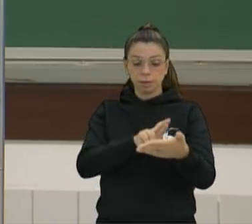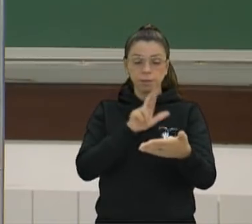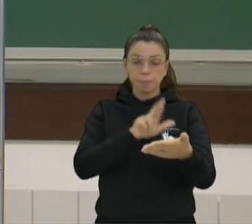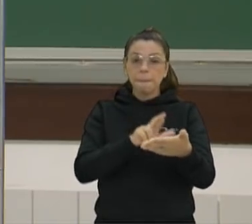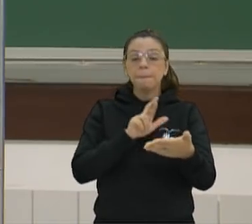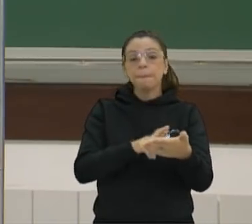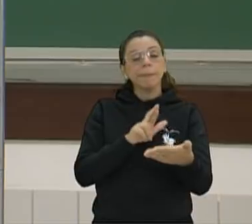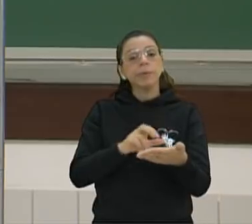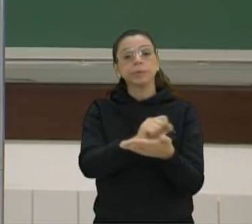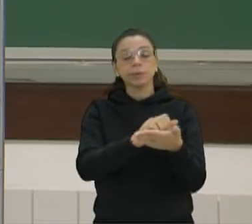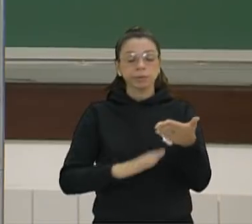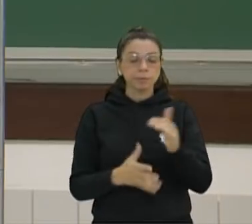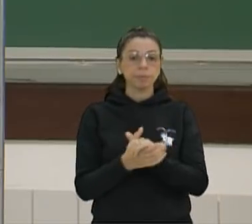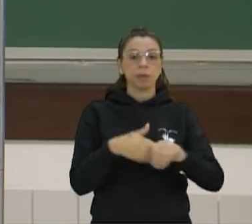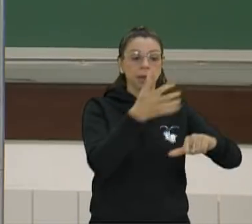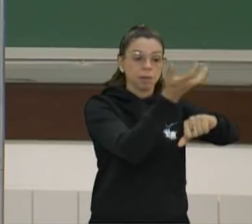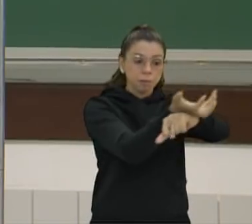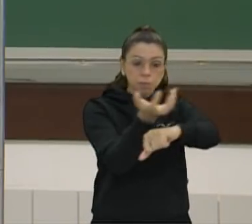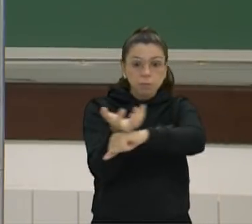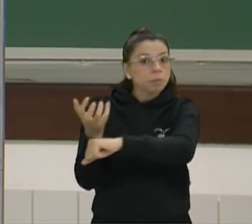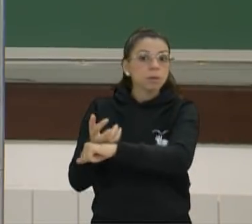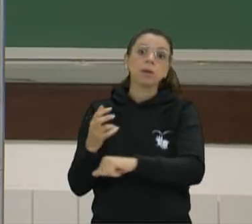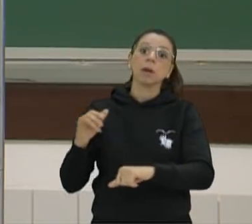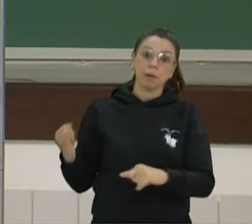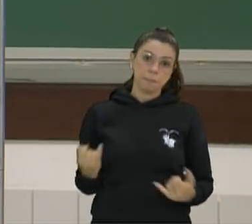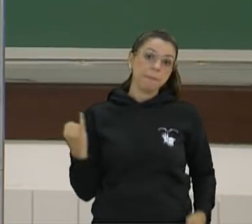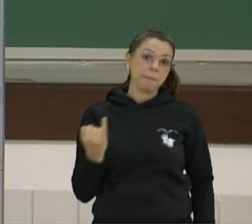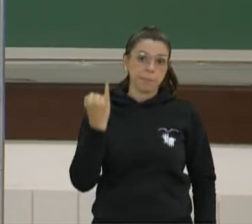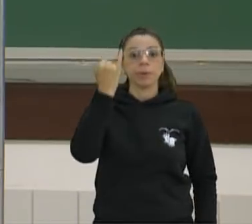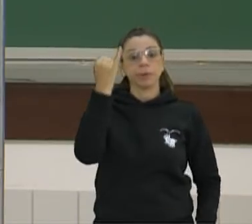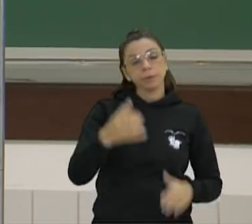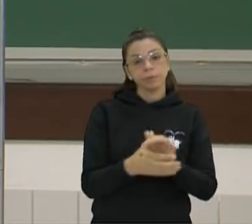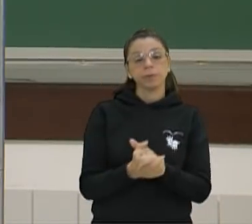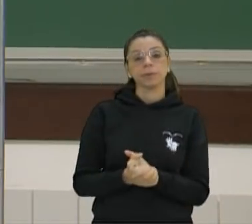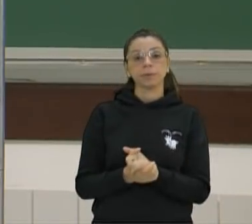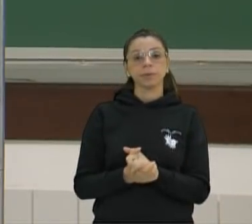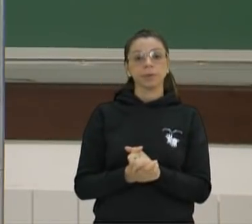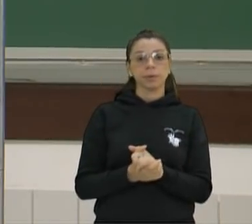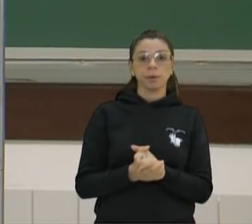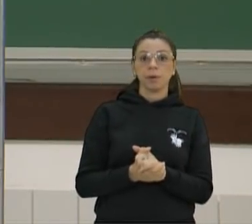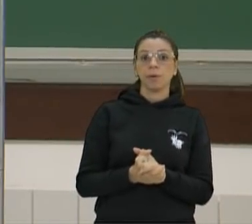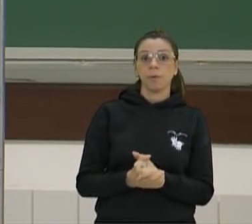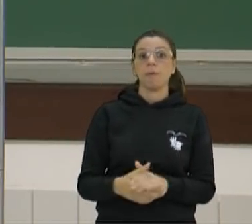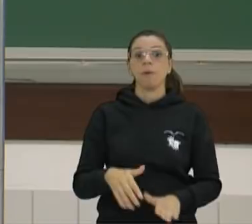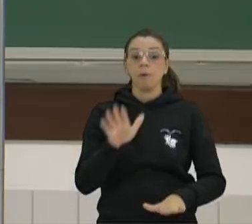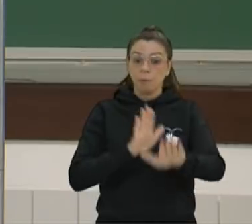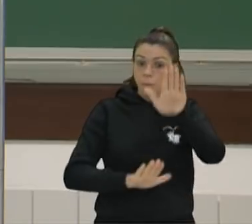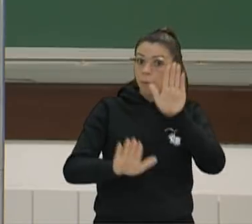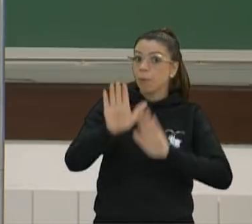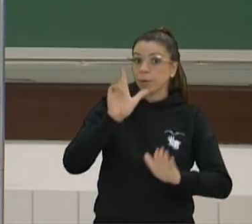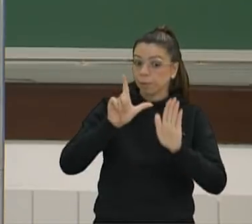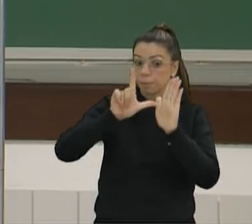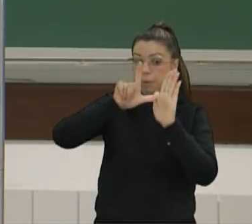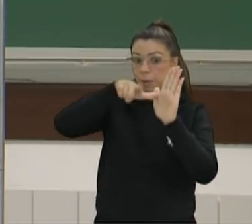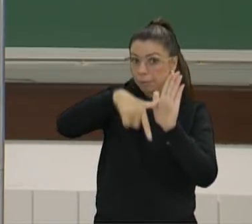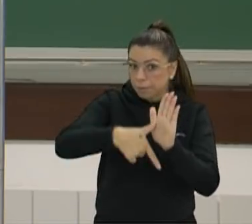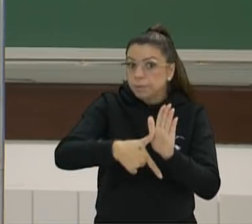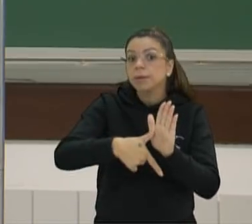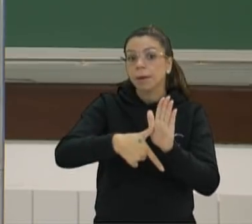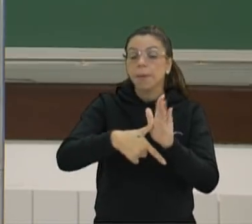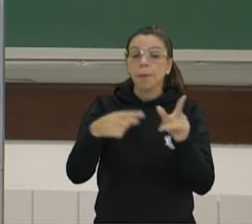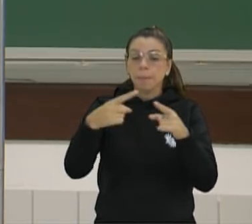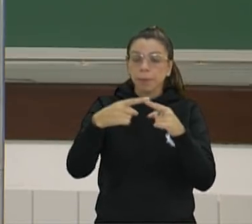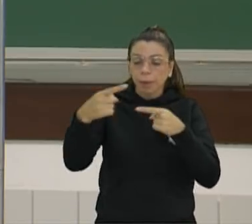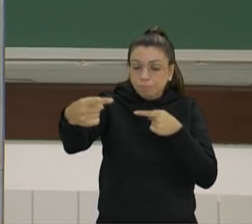em ordem, todas as disciplinas são importantes, todas as atividades são importantes, não deixe atrasar nenhuma, porque o tempo está ficando curtinho